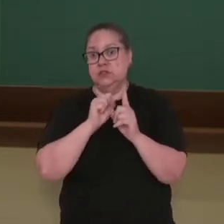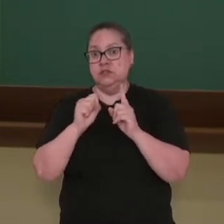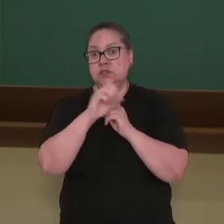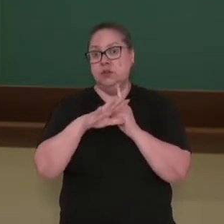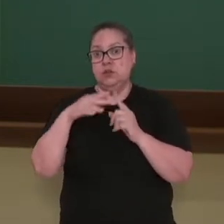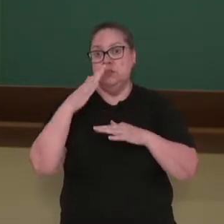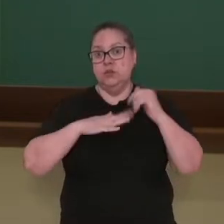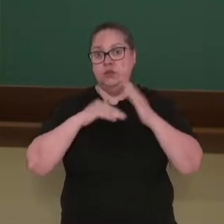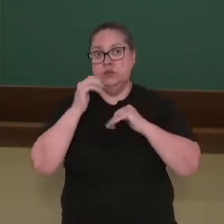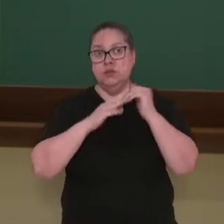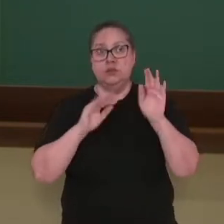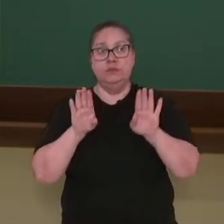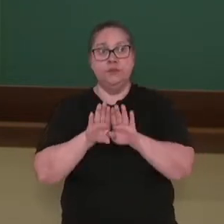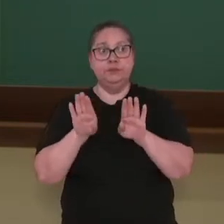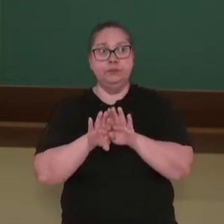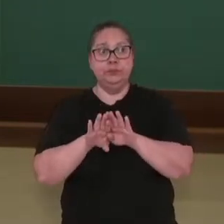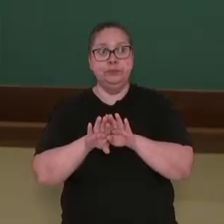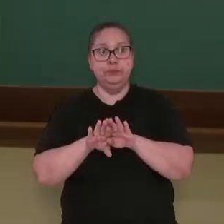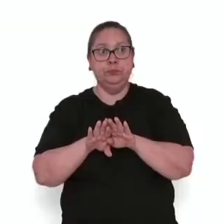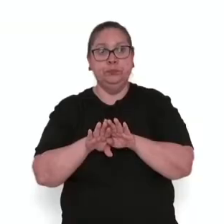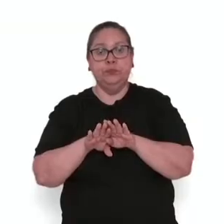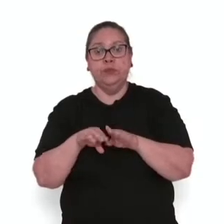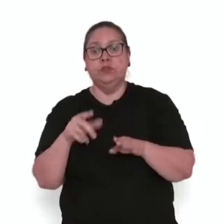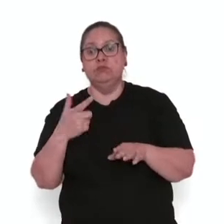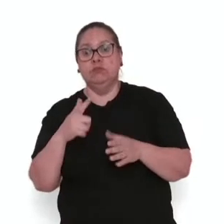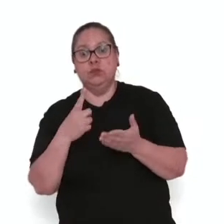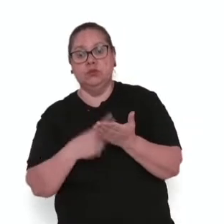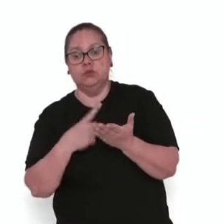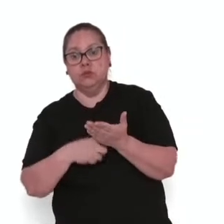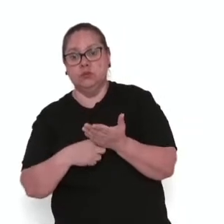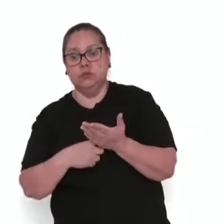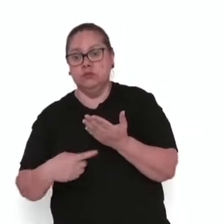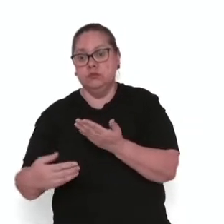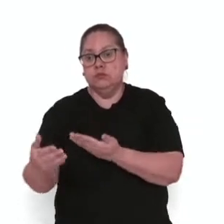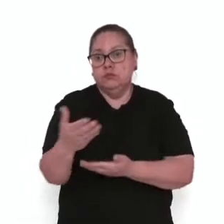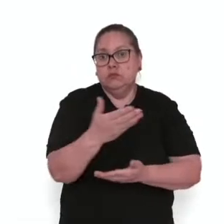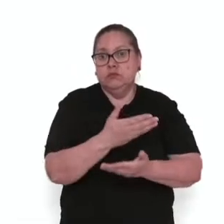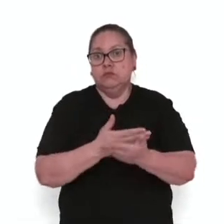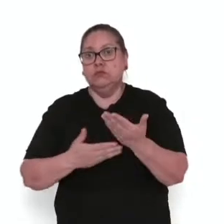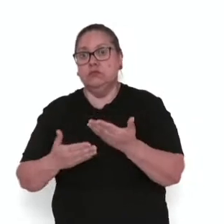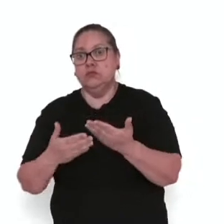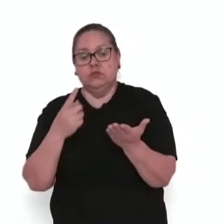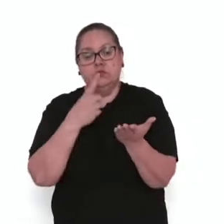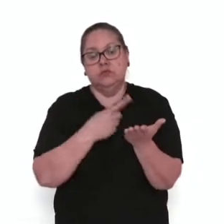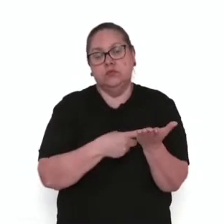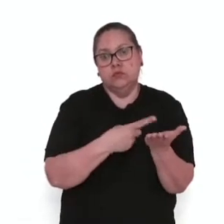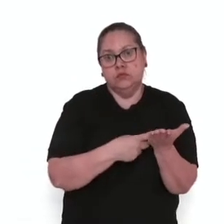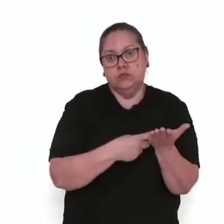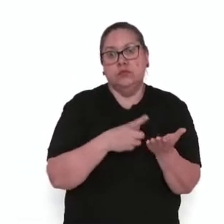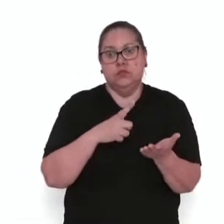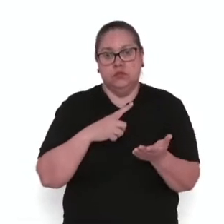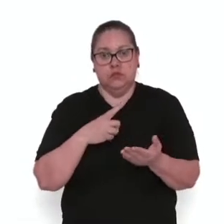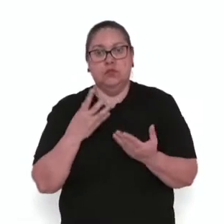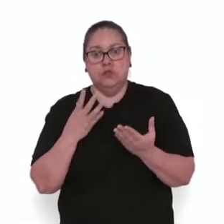profissional. Sem compromisso não há envolvimento. Os compromissos que assumimos conosco e com